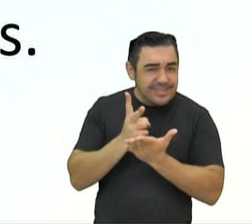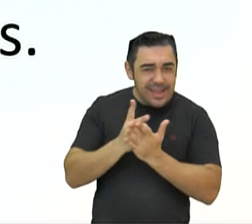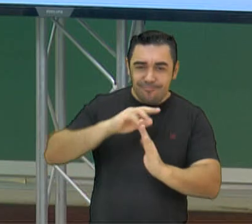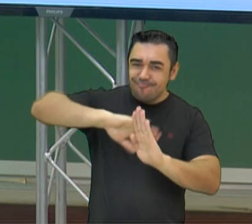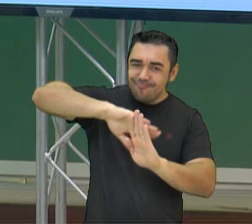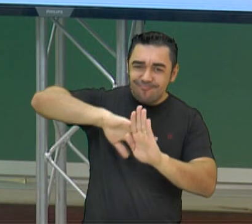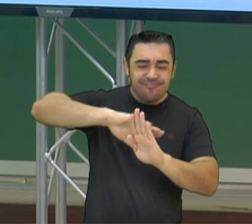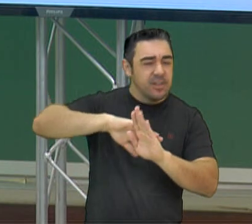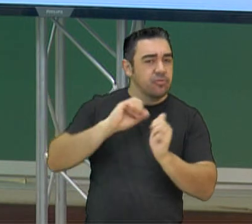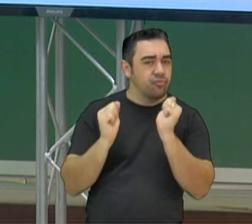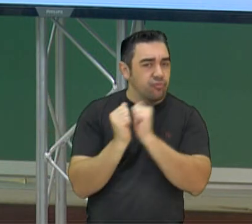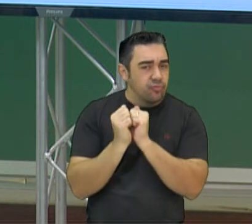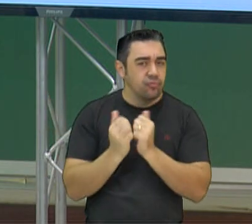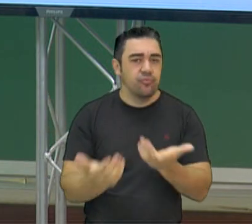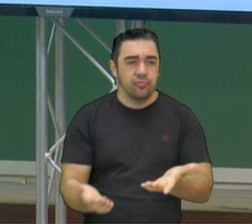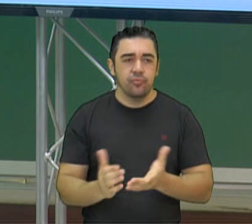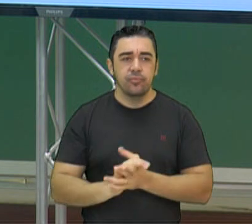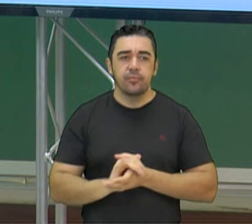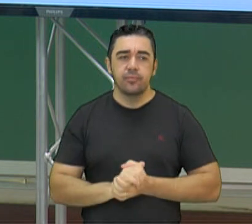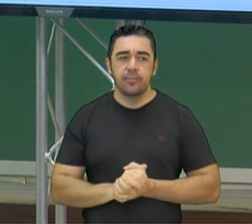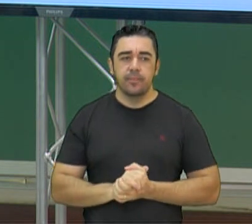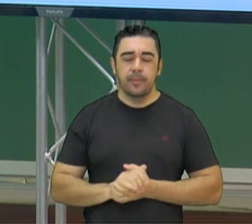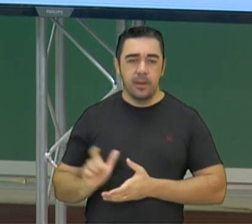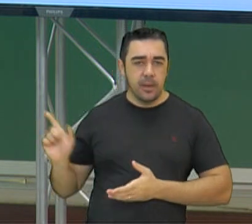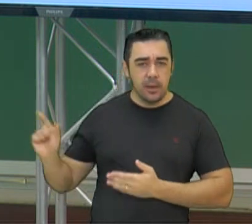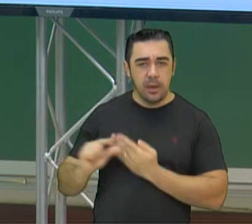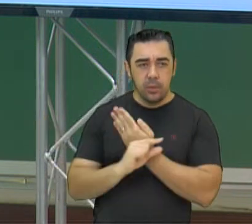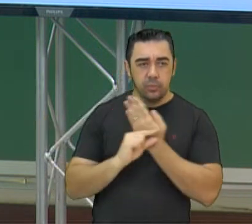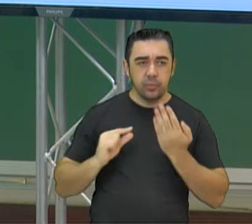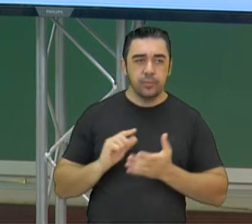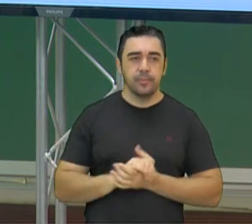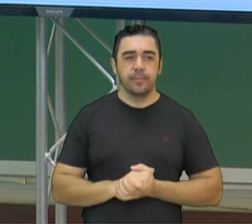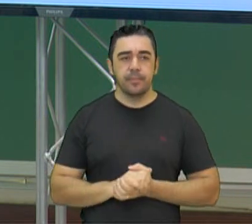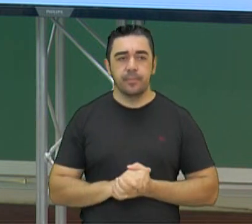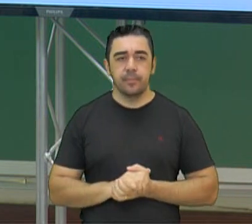sempre perpassando o Santo Agostinho.